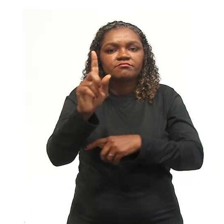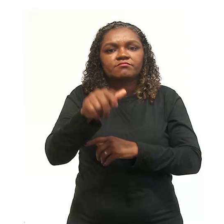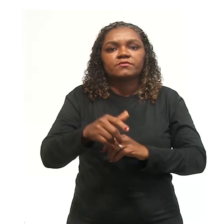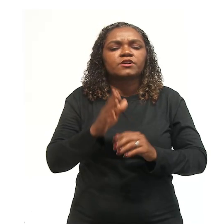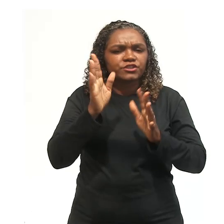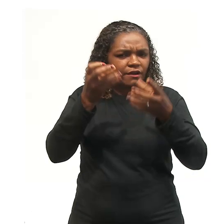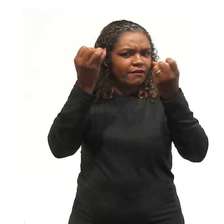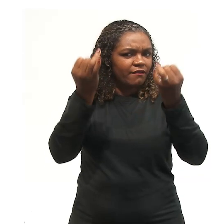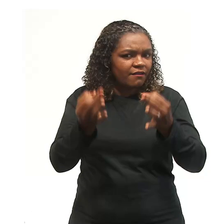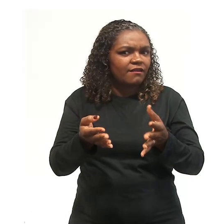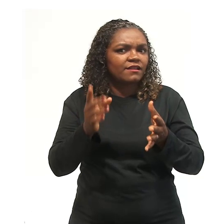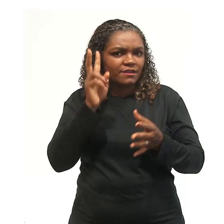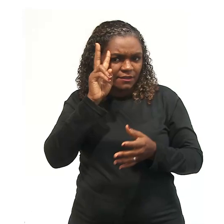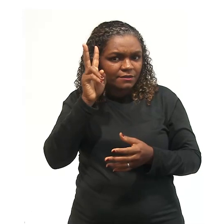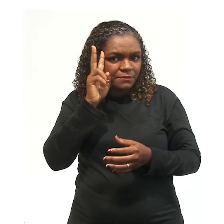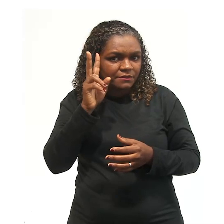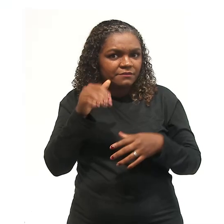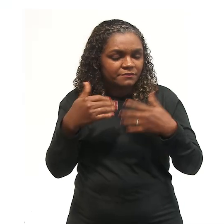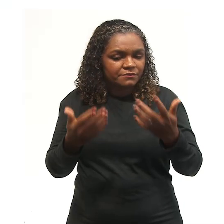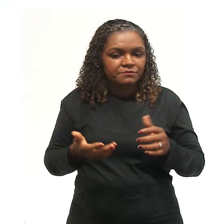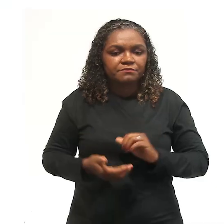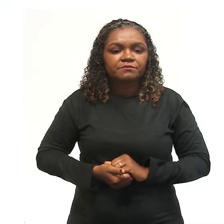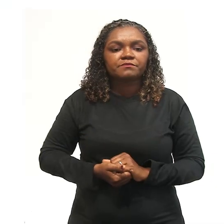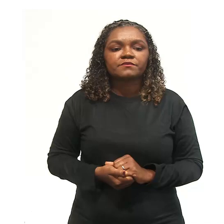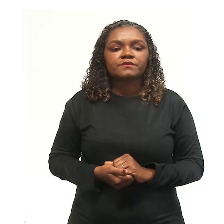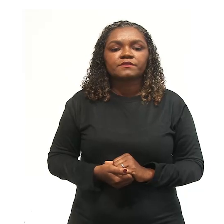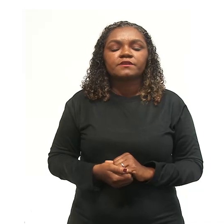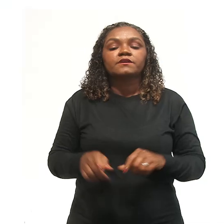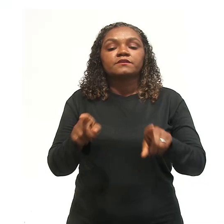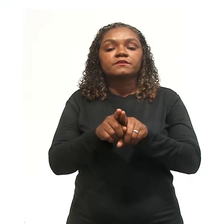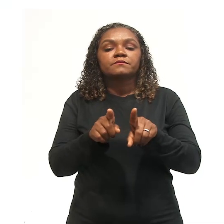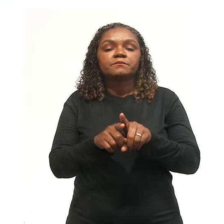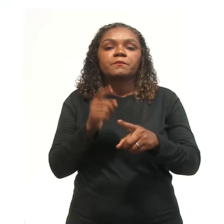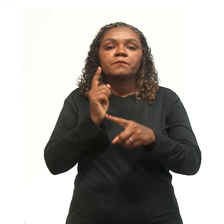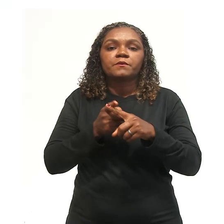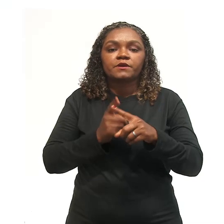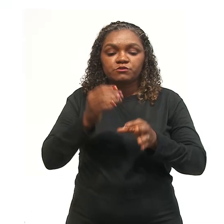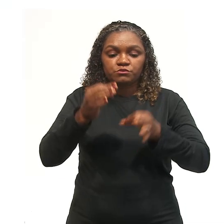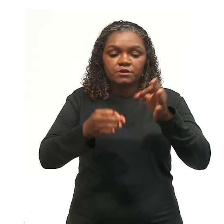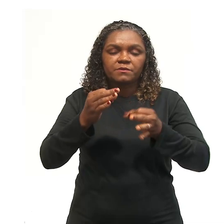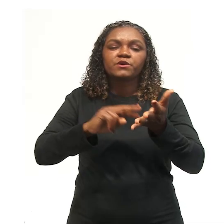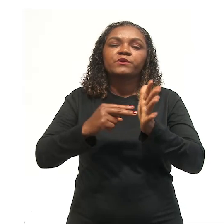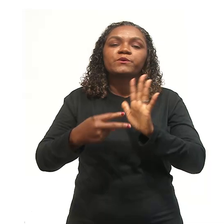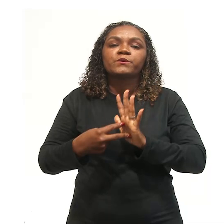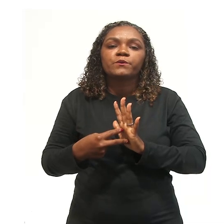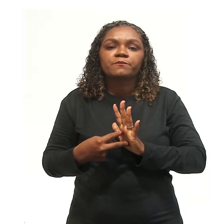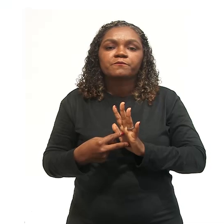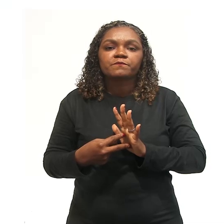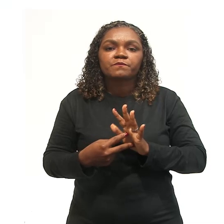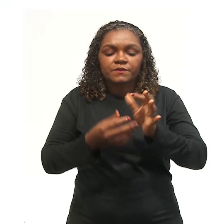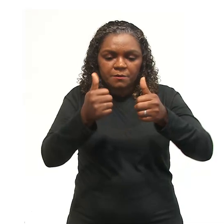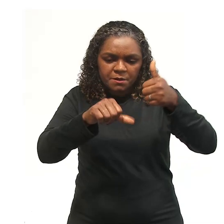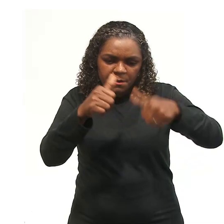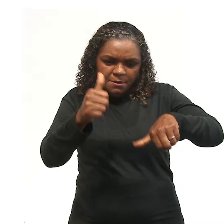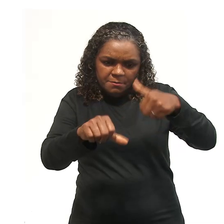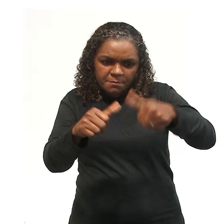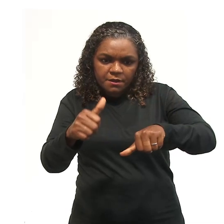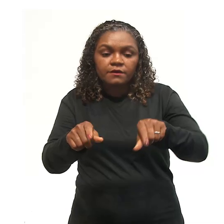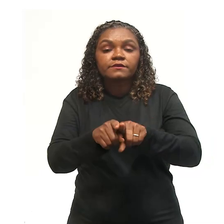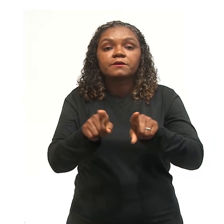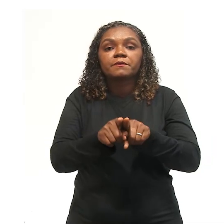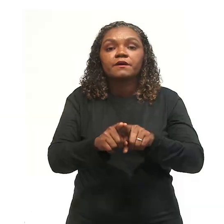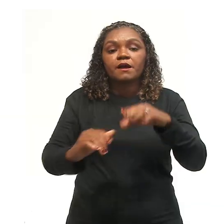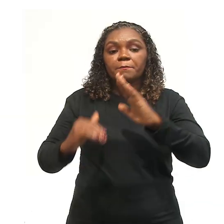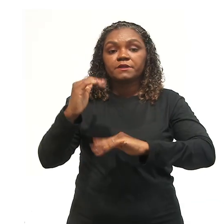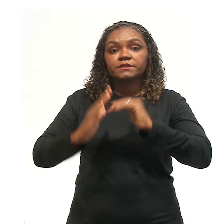disso, do ato administrativo decisório, que tanto atua lá na fase de julgamento quanto na fase de